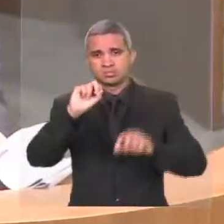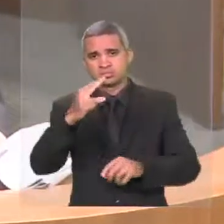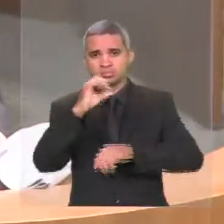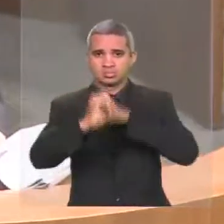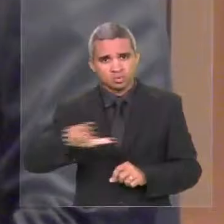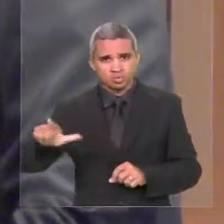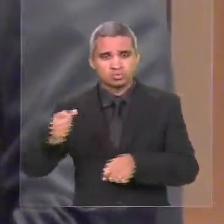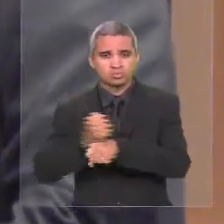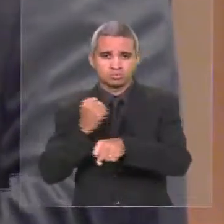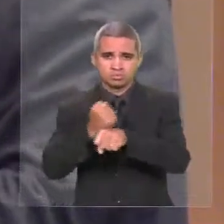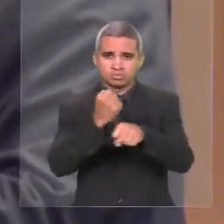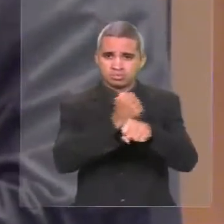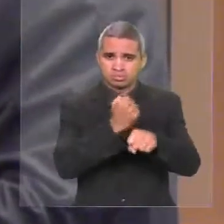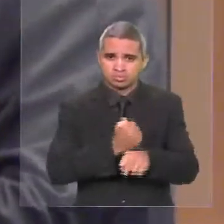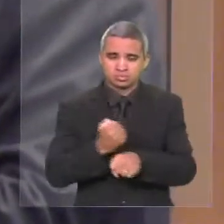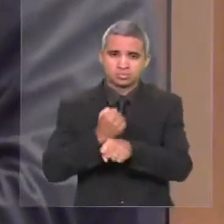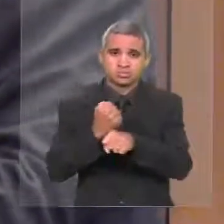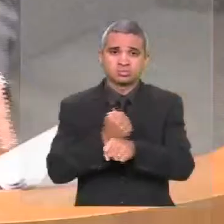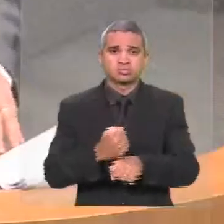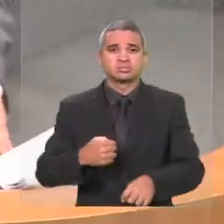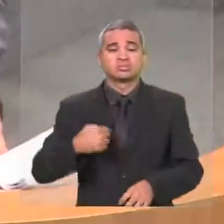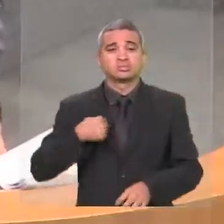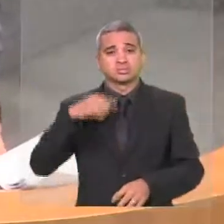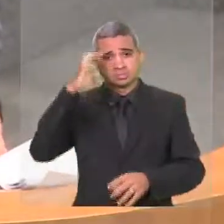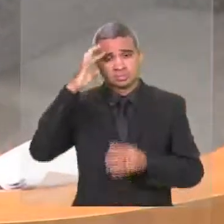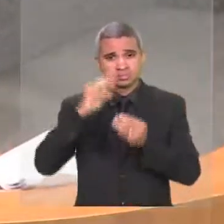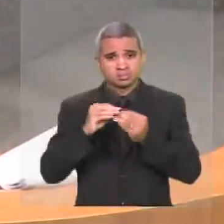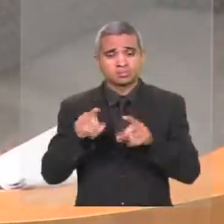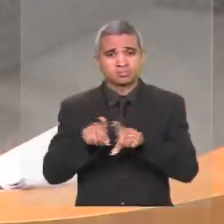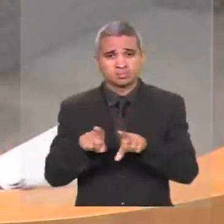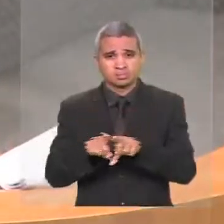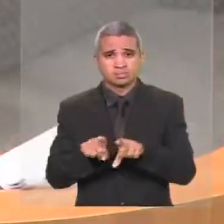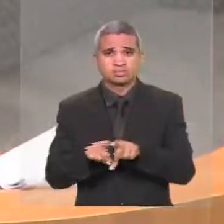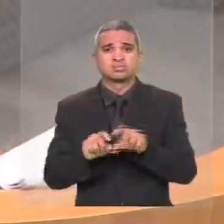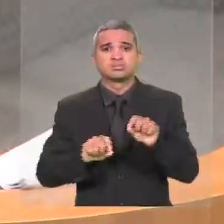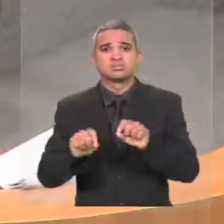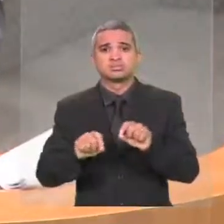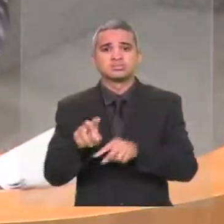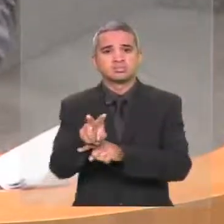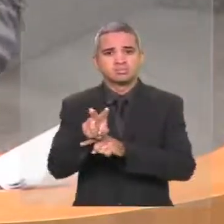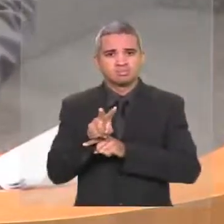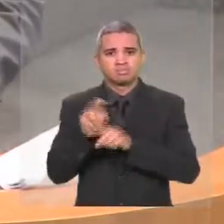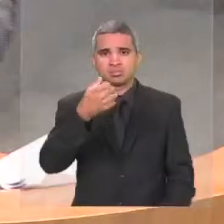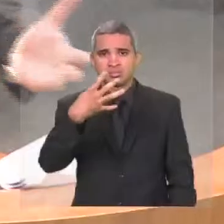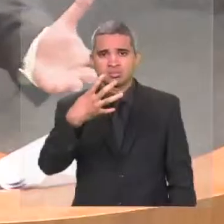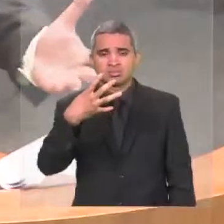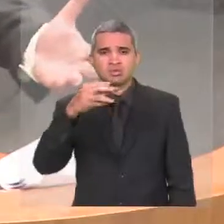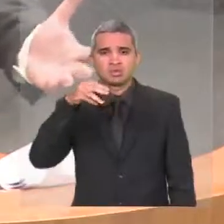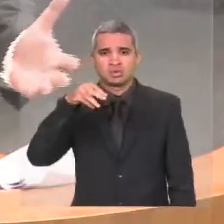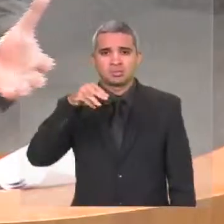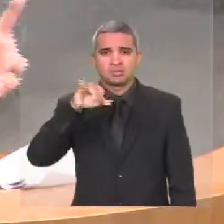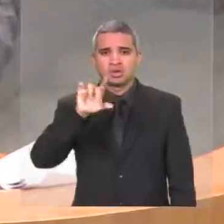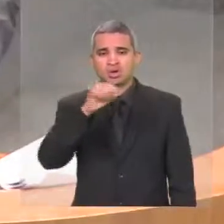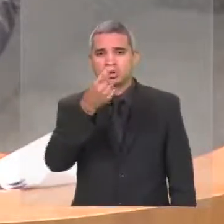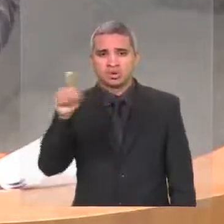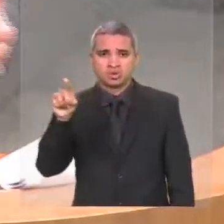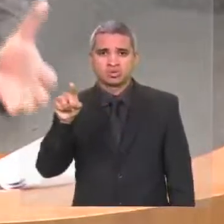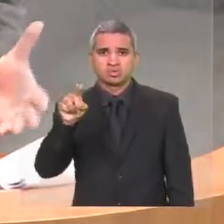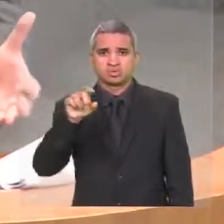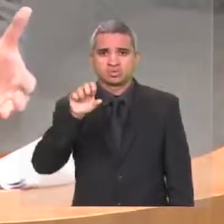Durante a semana passada e ontem, esteve na pauta da Assembleia os